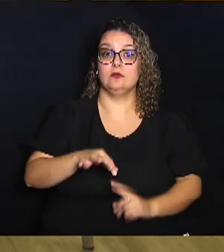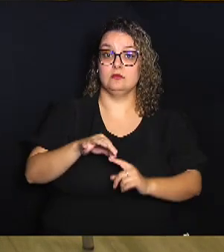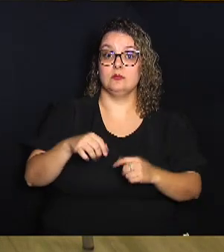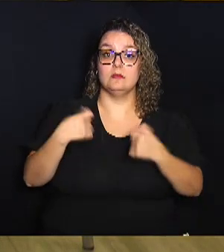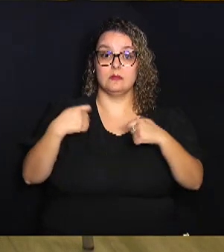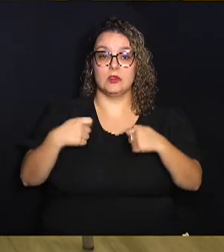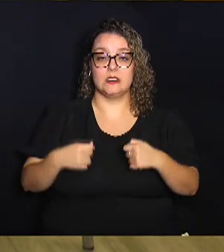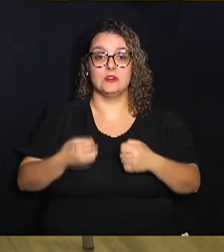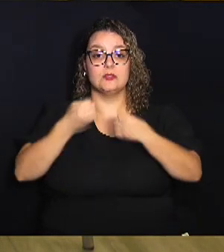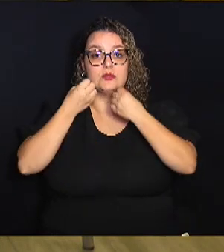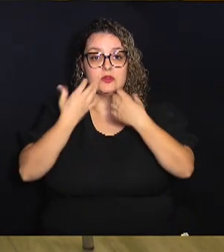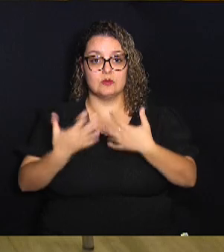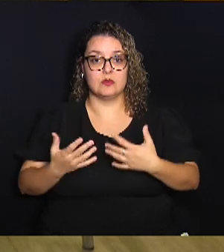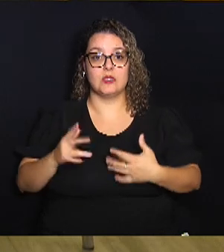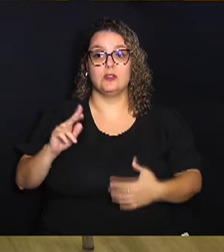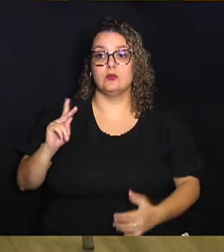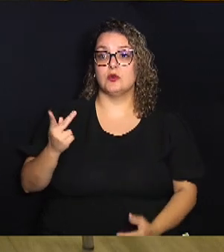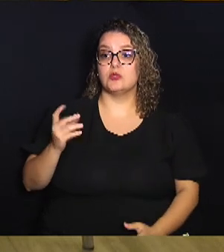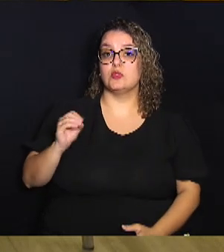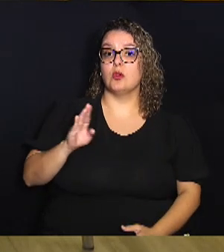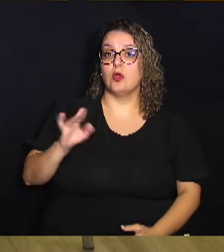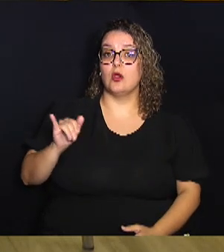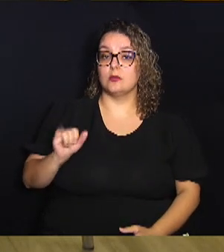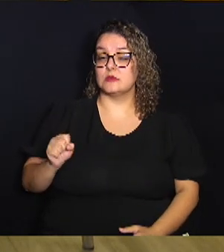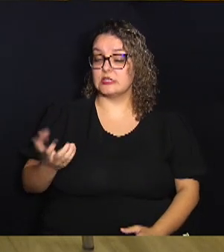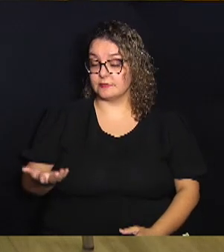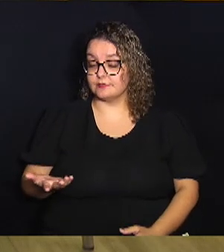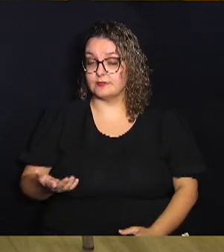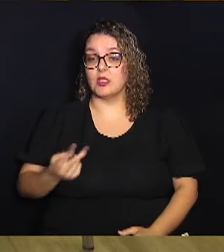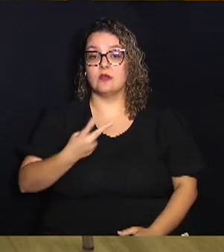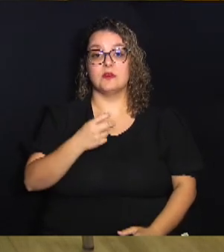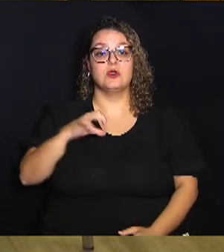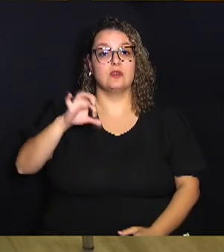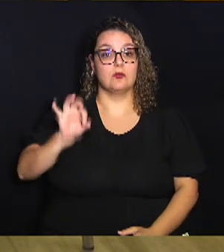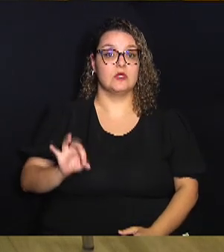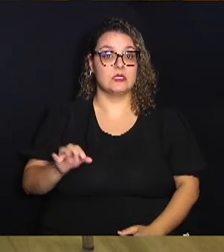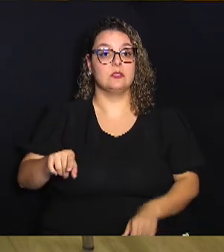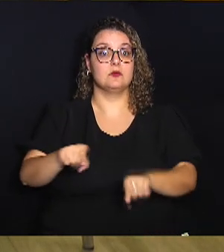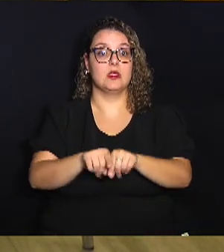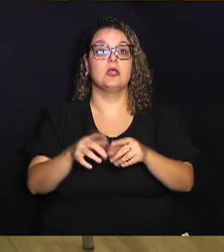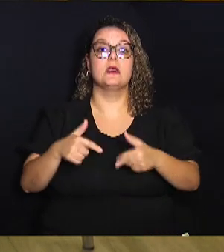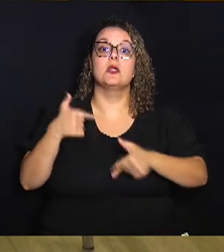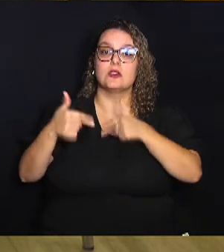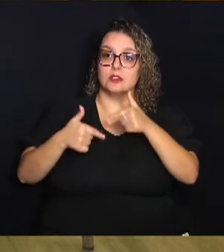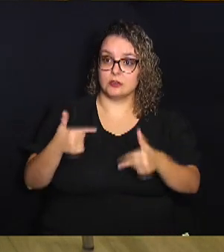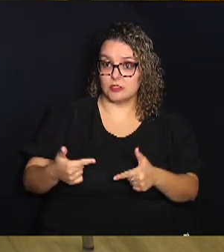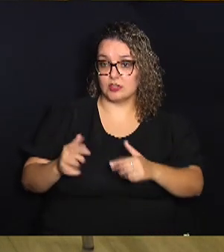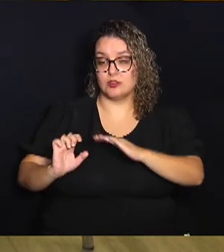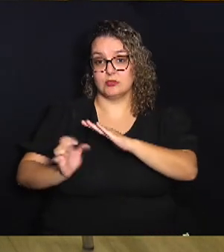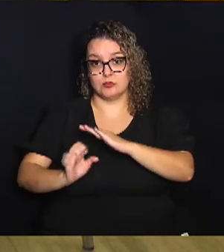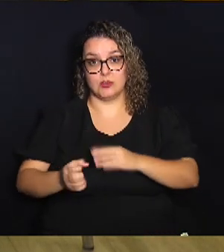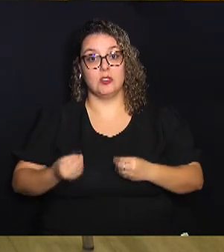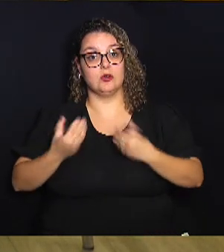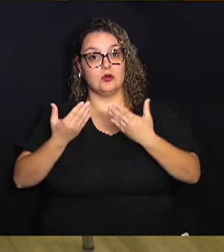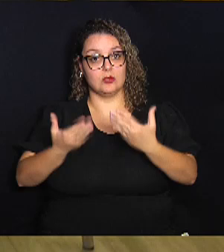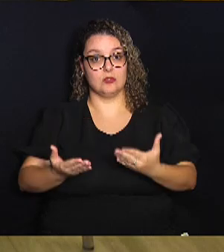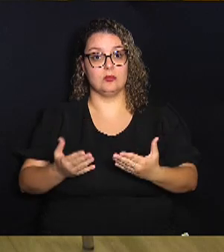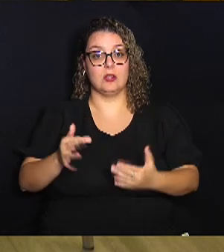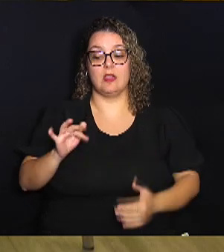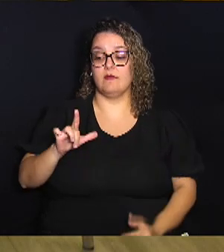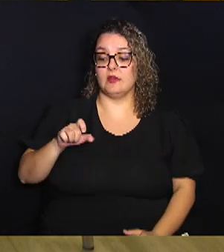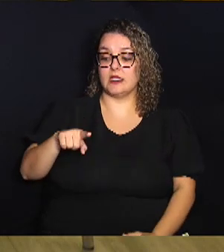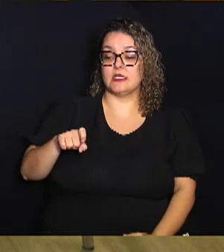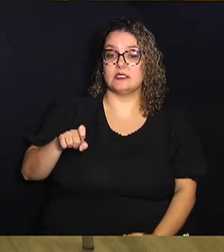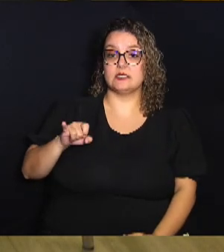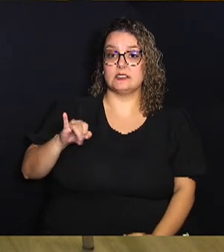ir bem nos meus hobbies. 29% também fala que quer trabalhar em uma empresa que oferece